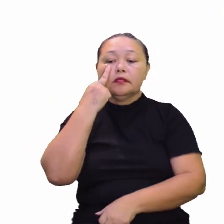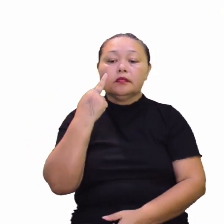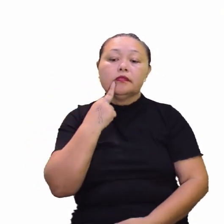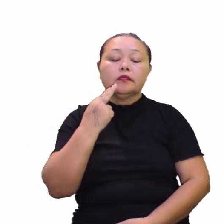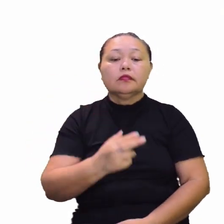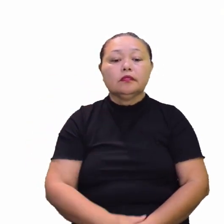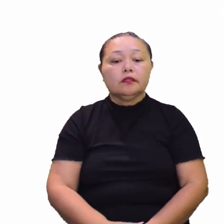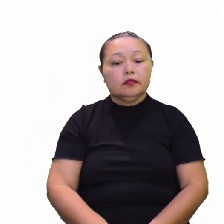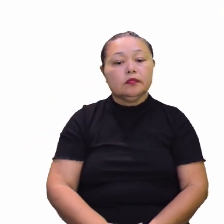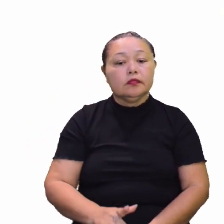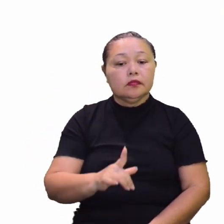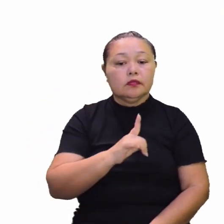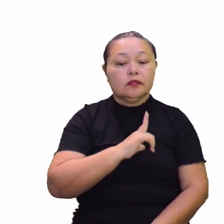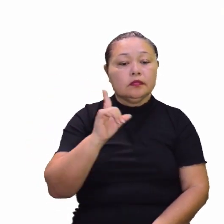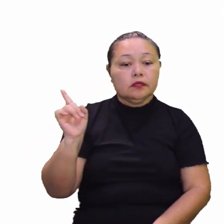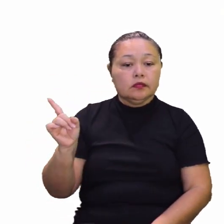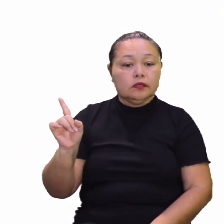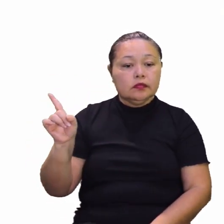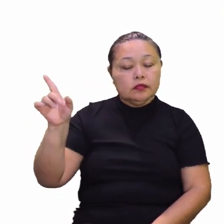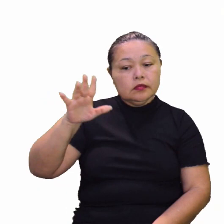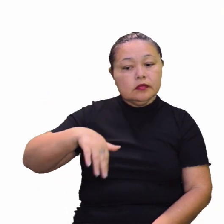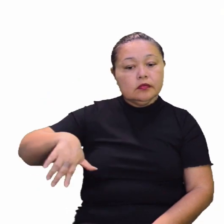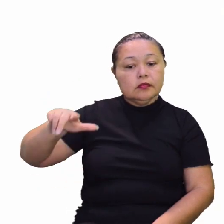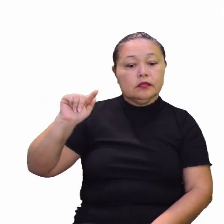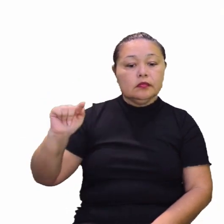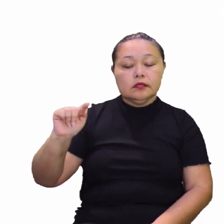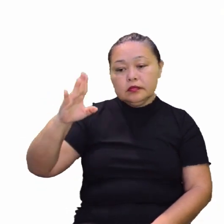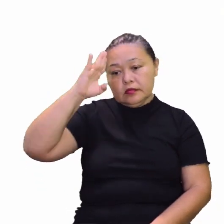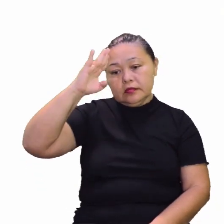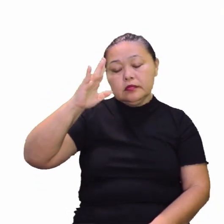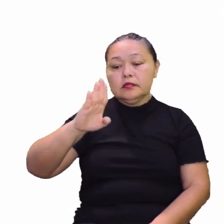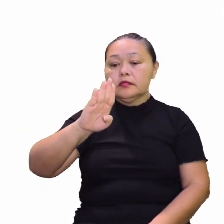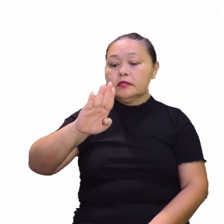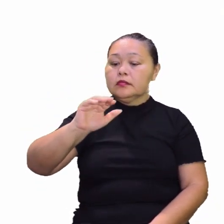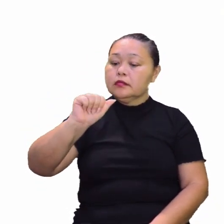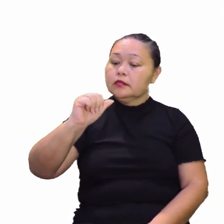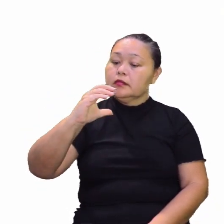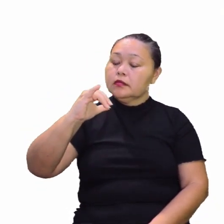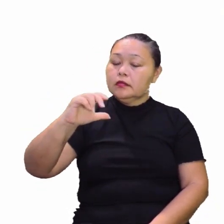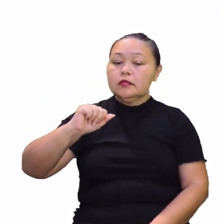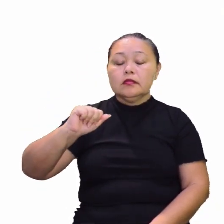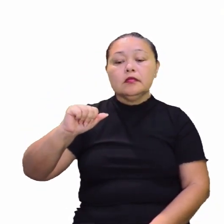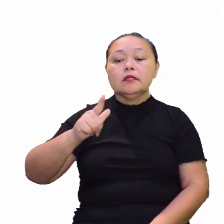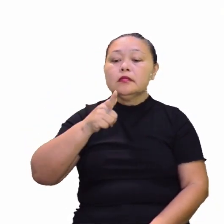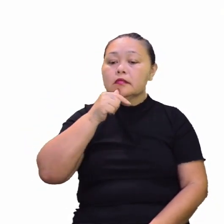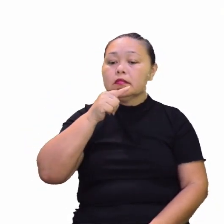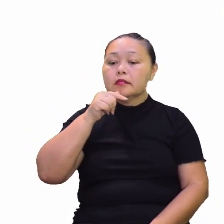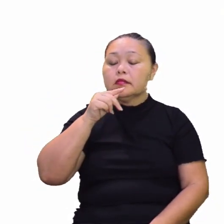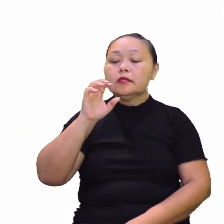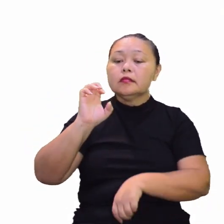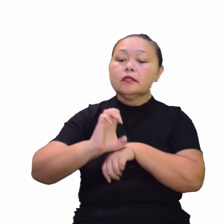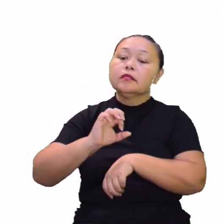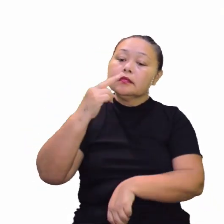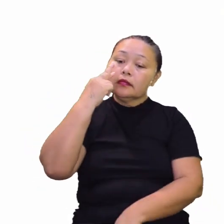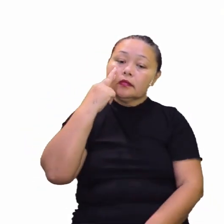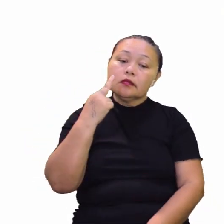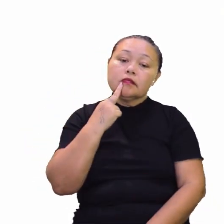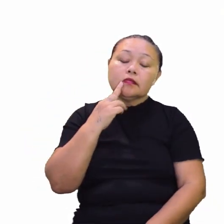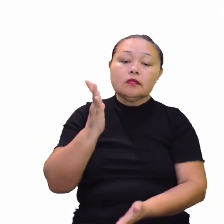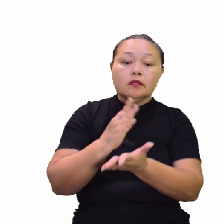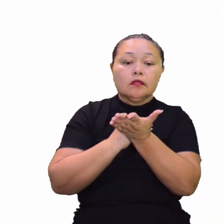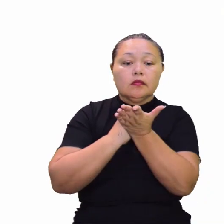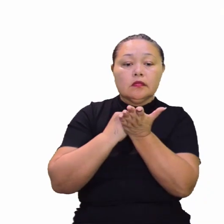de Rondônia. Então, nós temos aqui as 7 principais bacias hidrográficas de Rondônia.